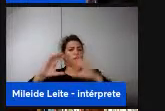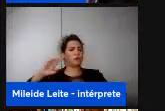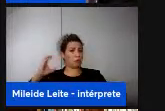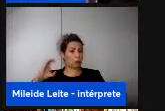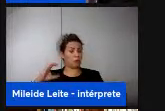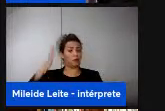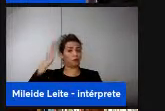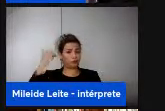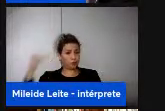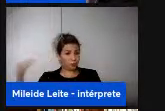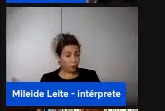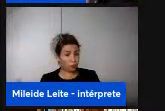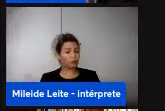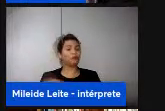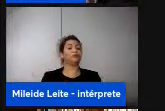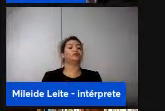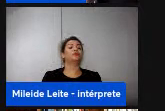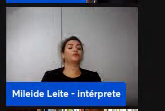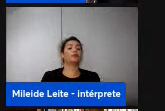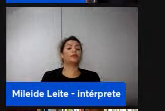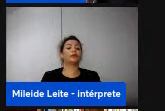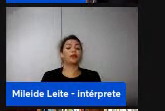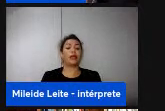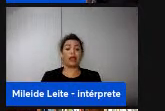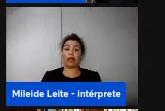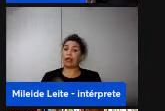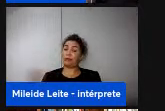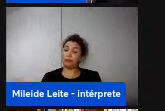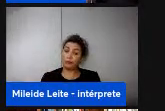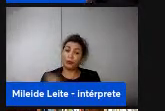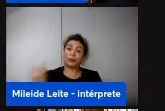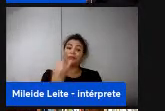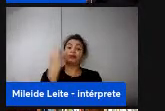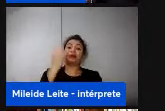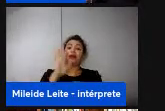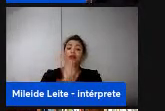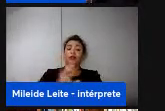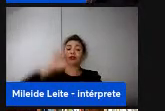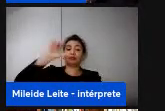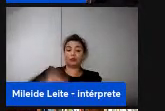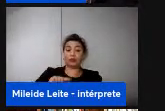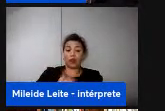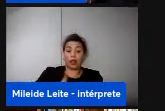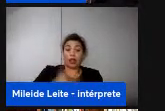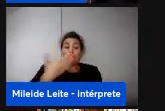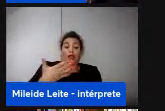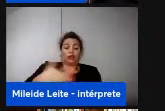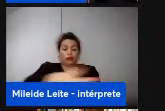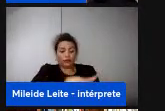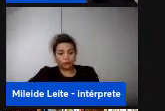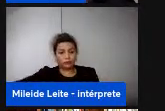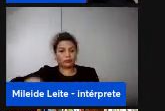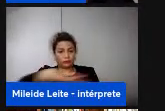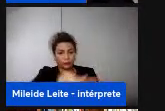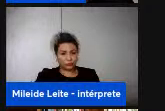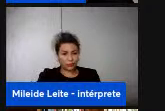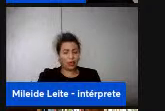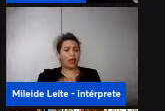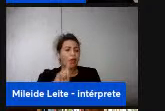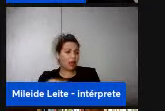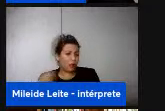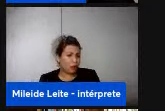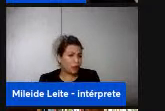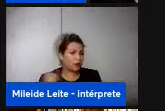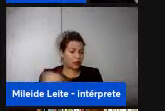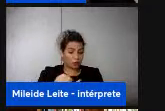atualmente, é que ela é importante para diminuir surpresas no ambiente. Né? Então, é importante para